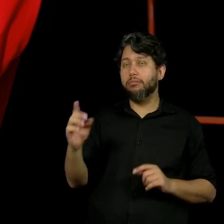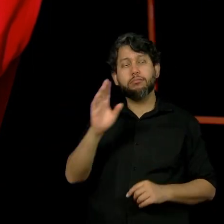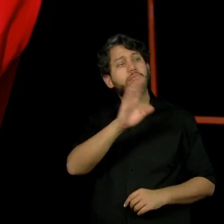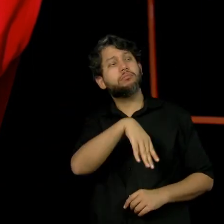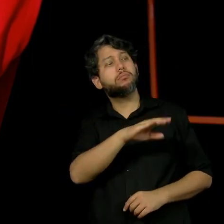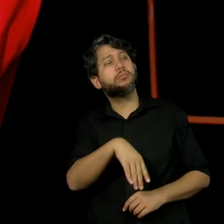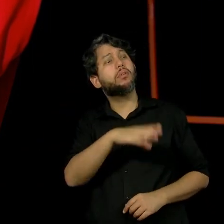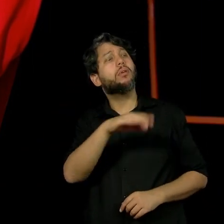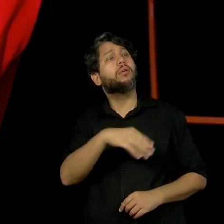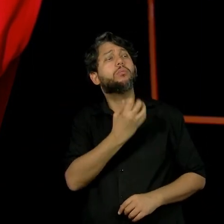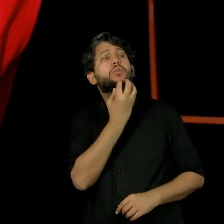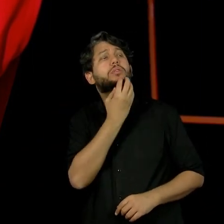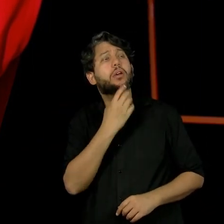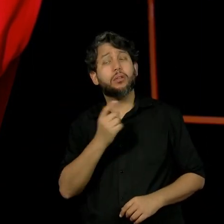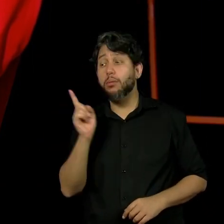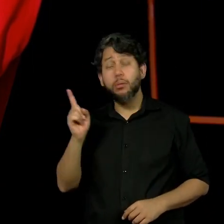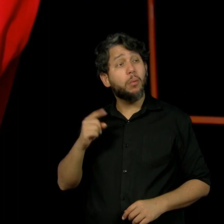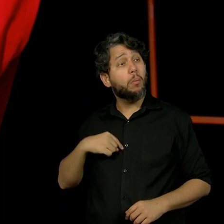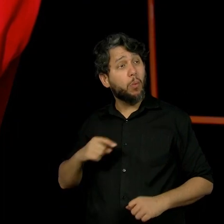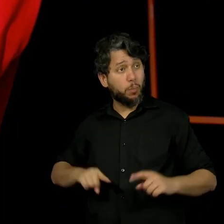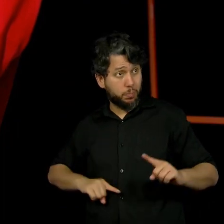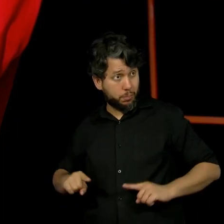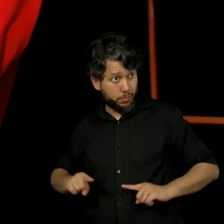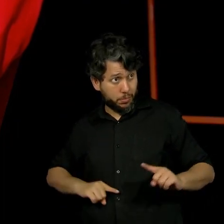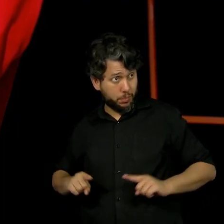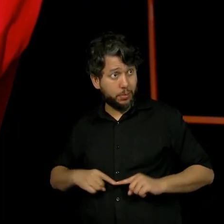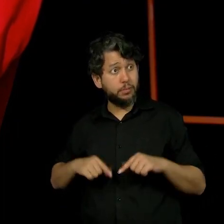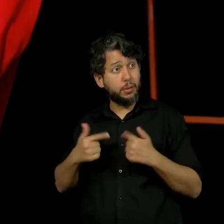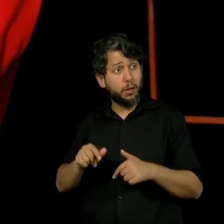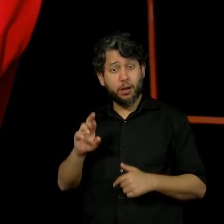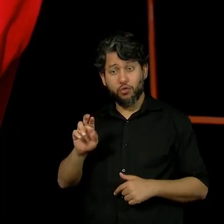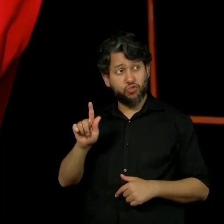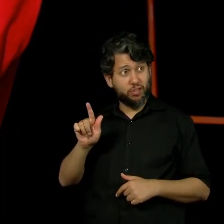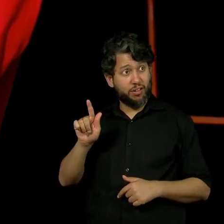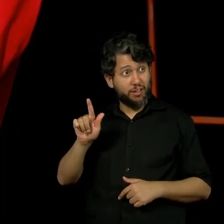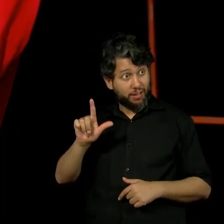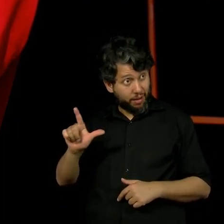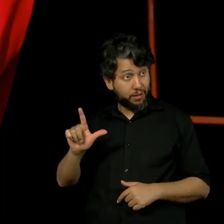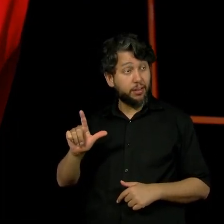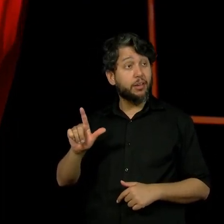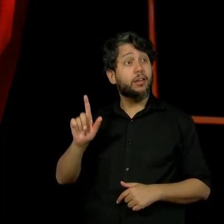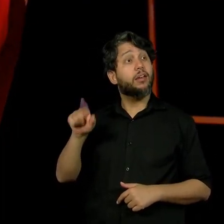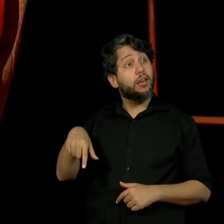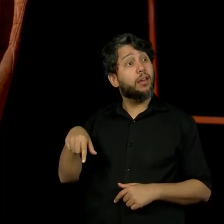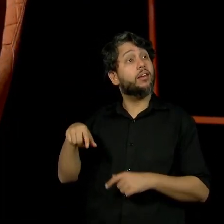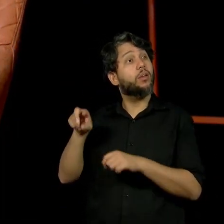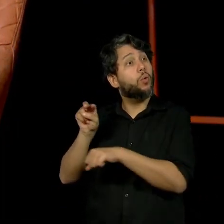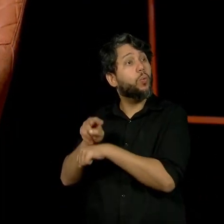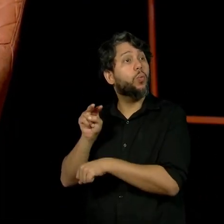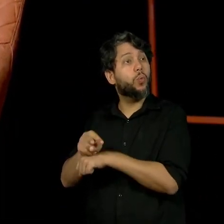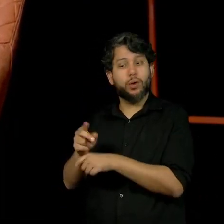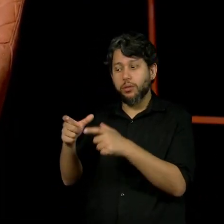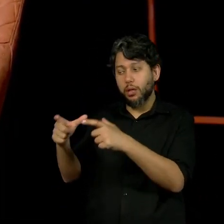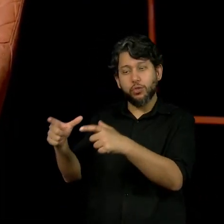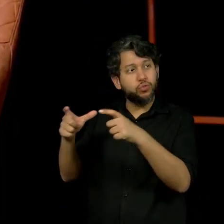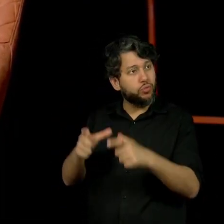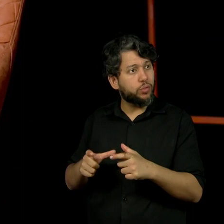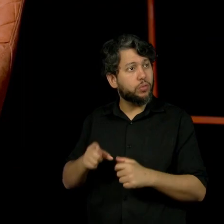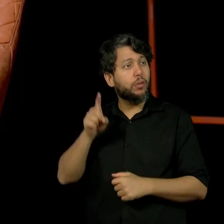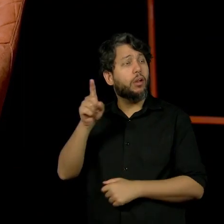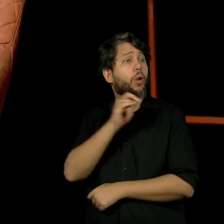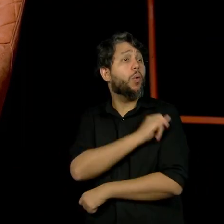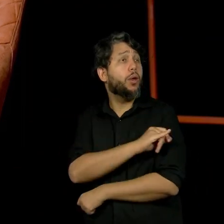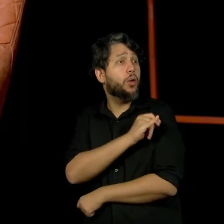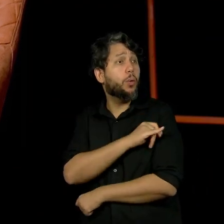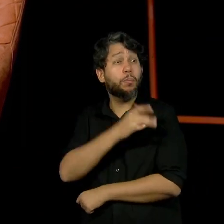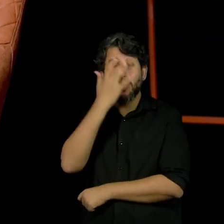meu primo, o Beto, ele trabalha na RGE, na Marquês de São Vicente, na Barra Funda, ele cuida lá do acervo. Chegou um disco do Rio de Janeiro que todo